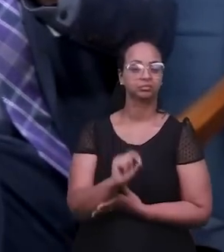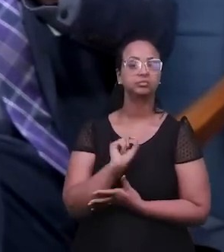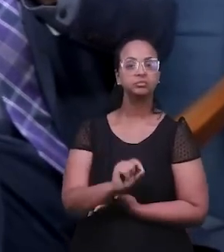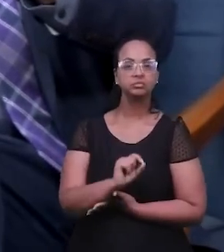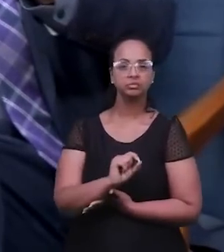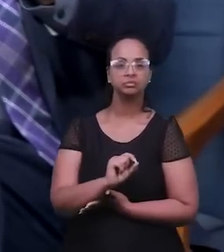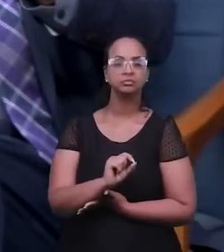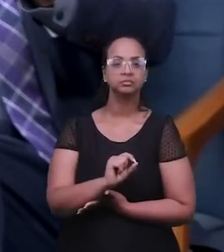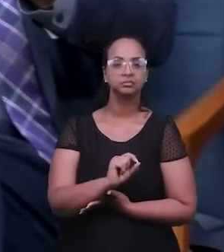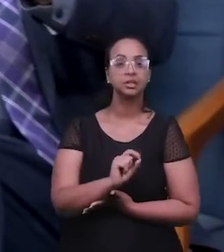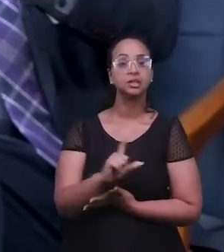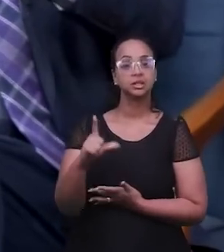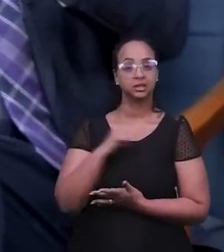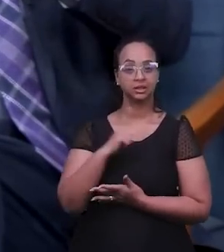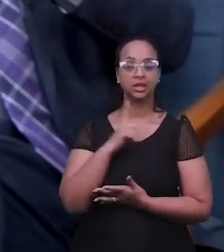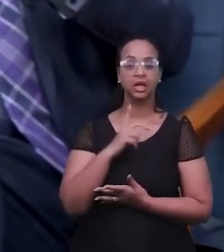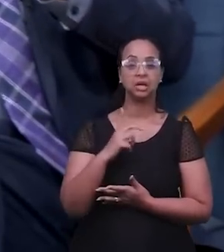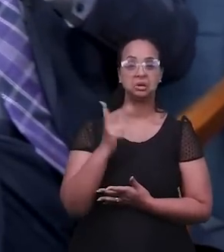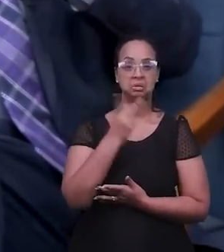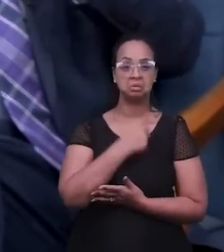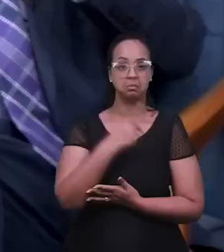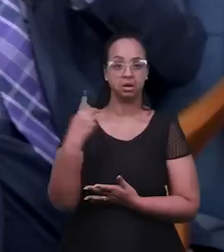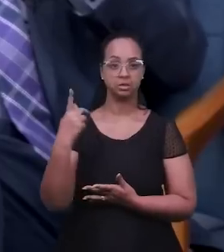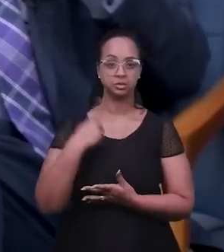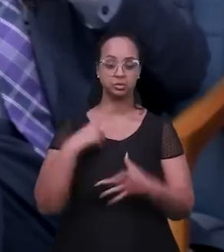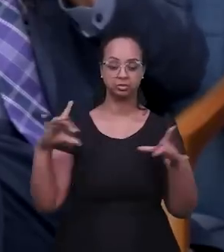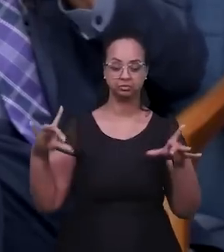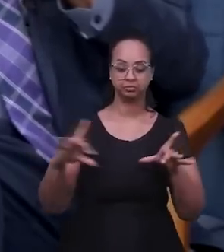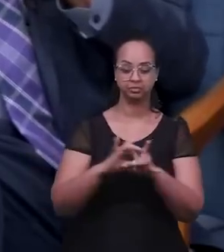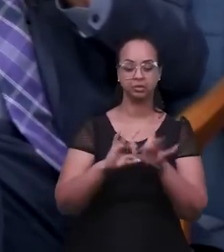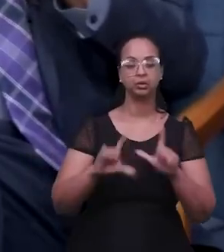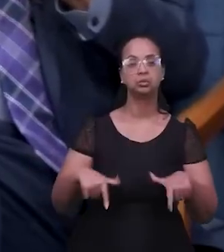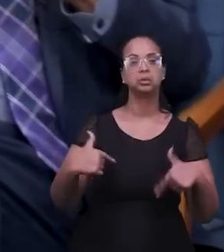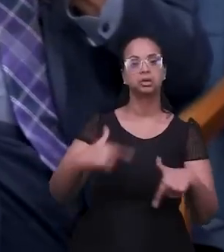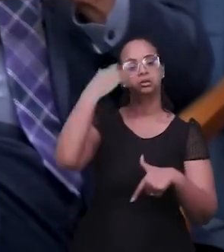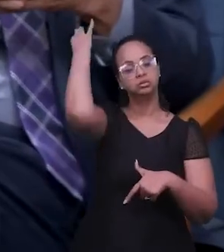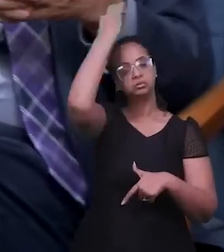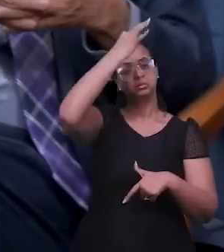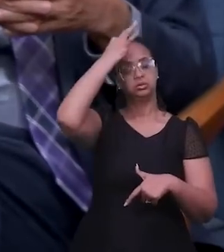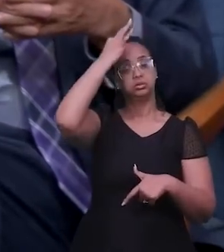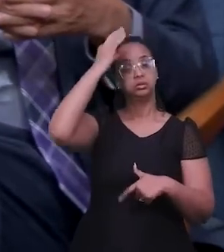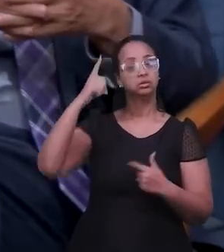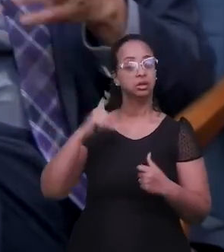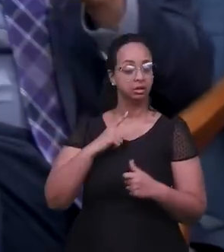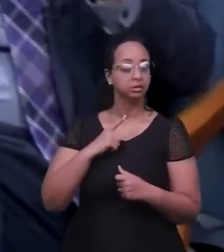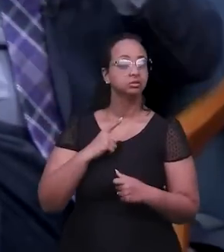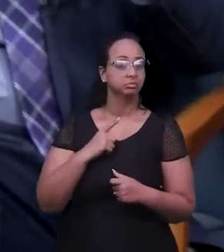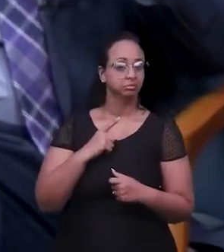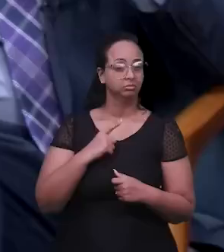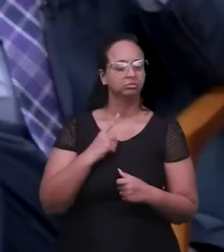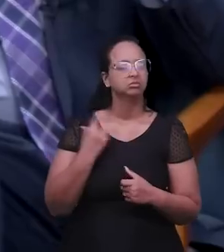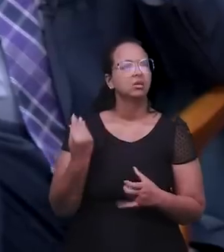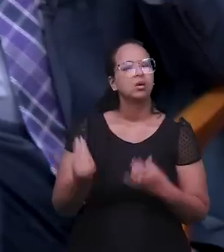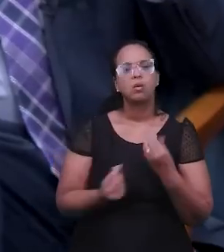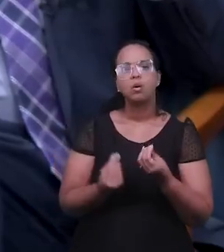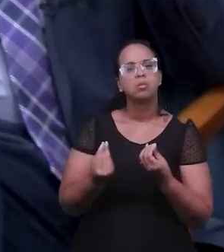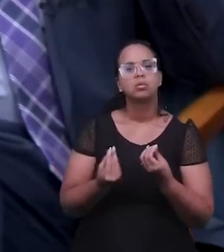novo pacto, ele está se referindo a um ministério integrado a uma operação do Espírito Santo.